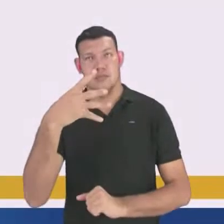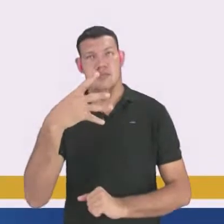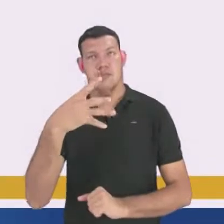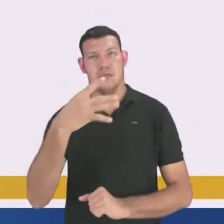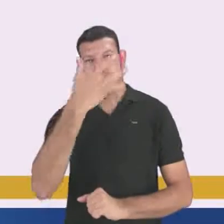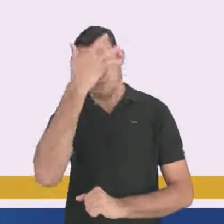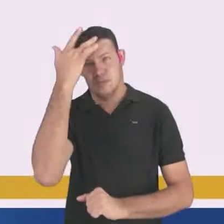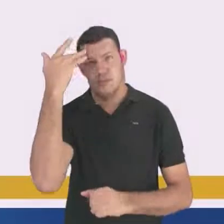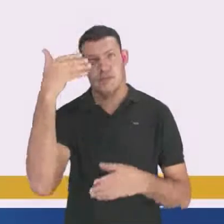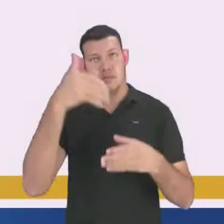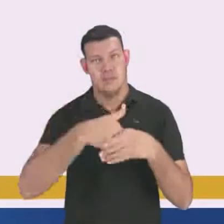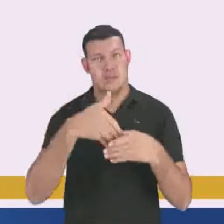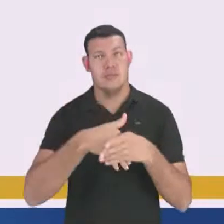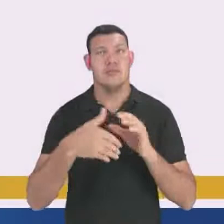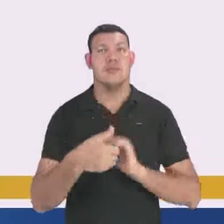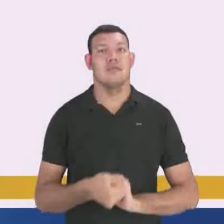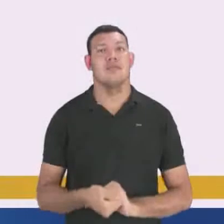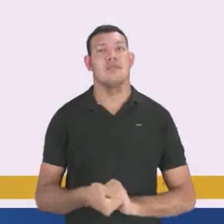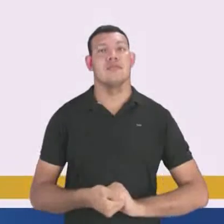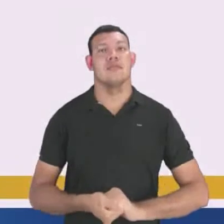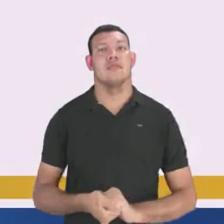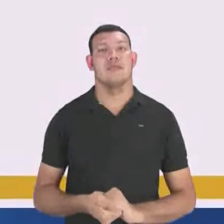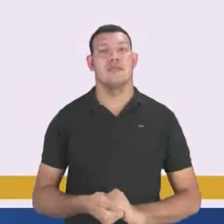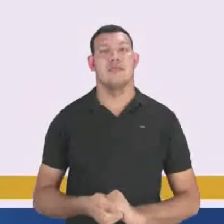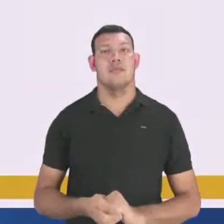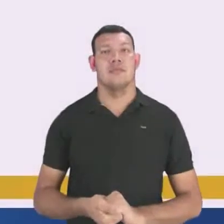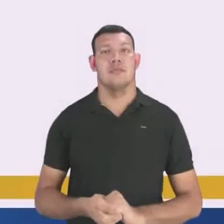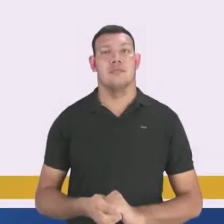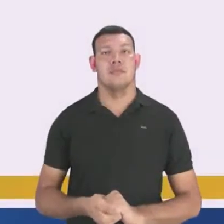Então 1/4 de 400, que é igual a 100.